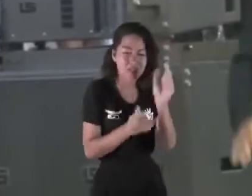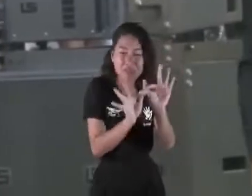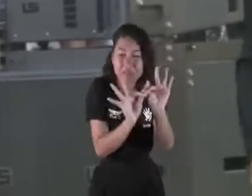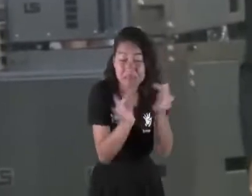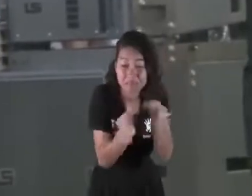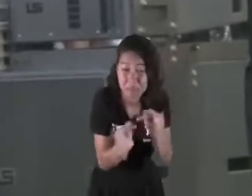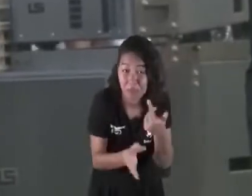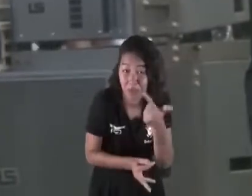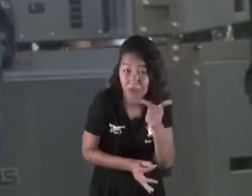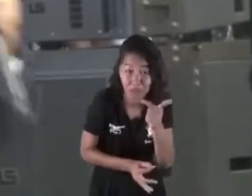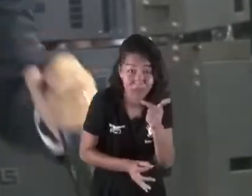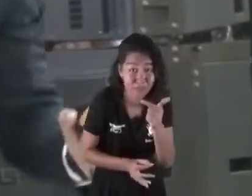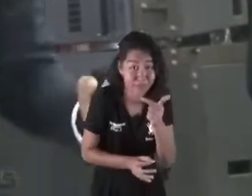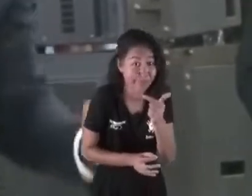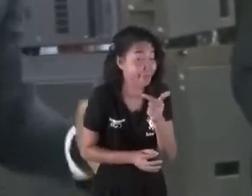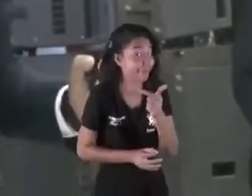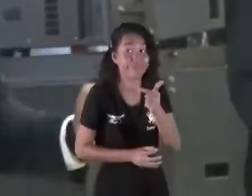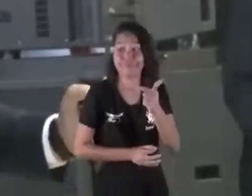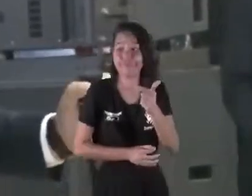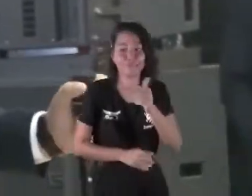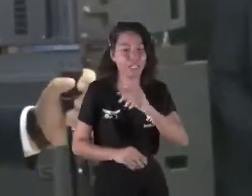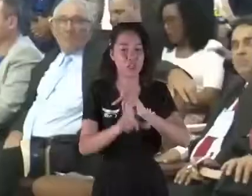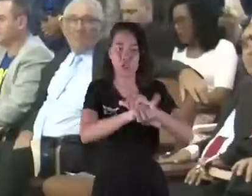é homem de Deus.